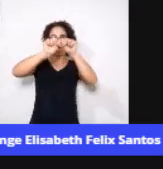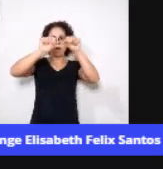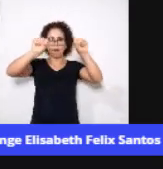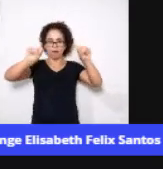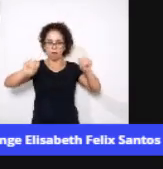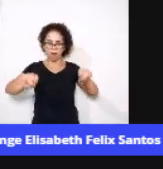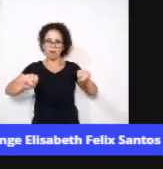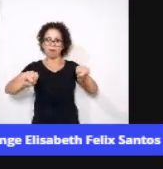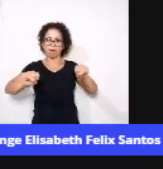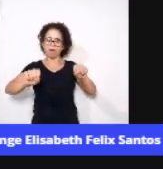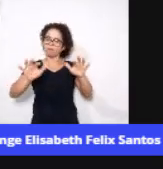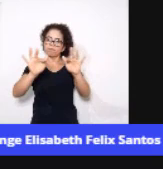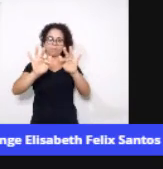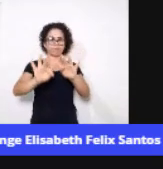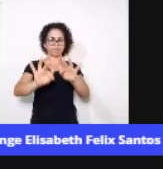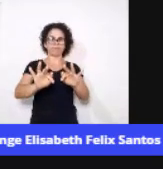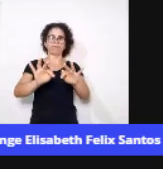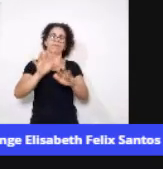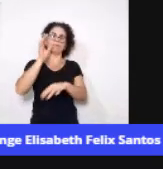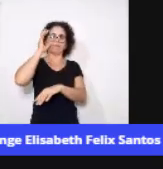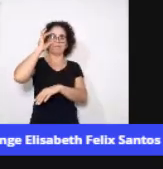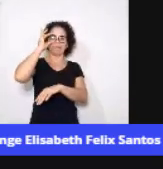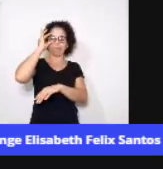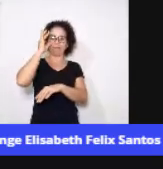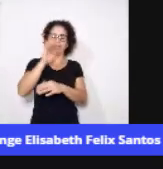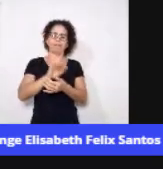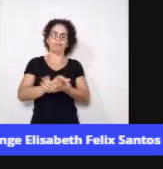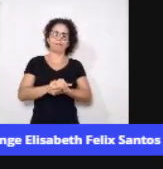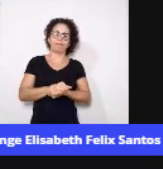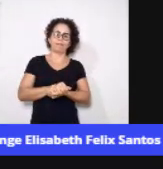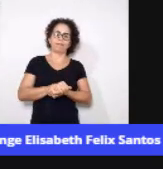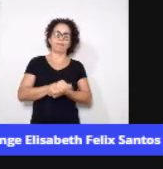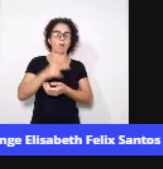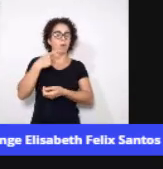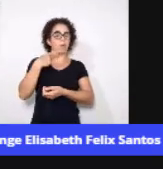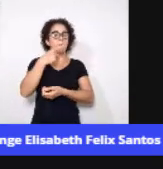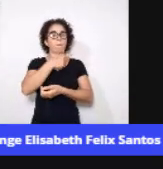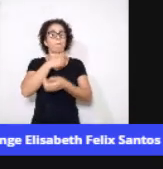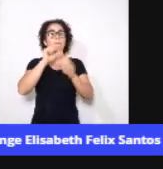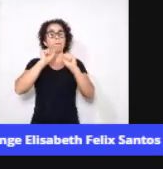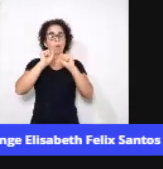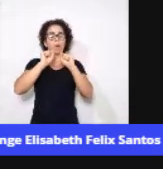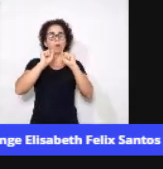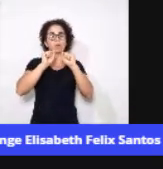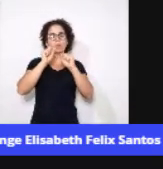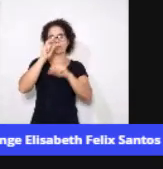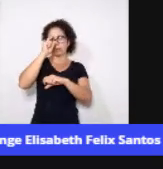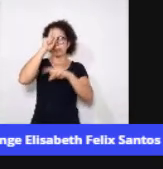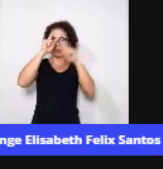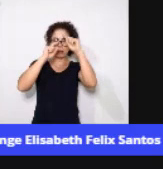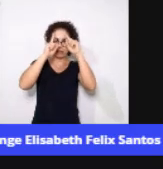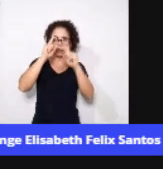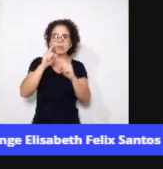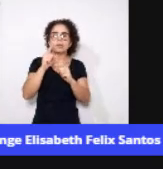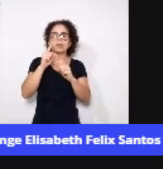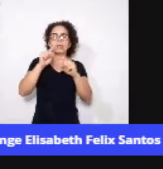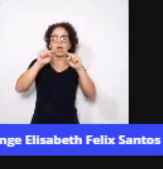e pronto. Nós vamos poder criar o nosso